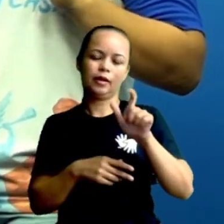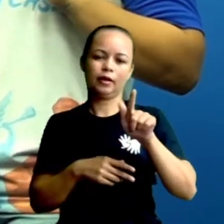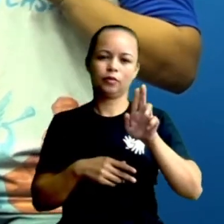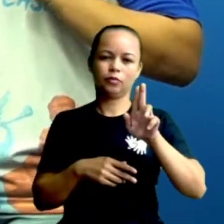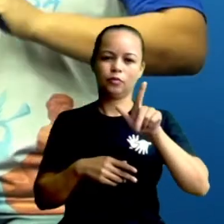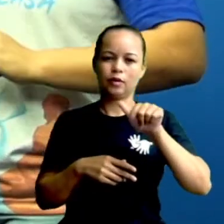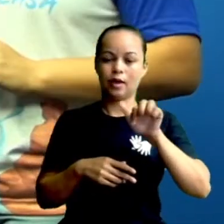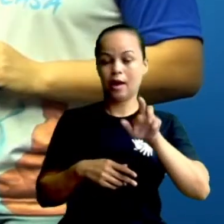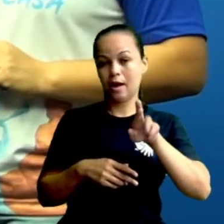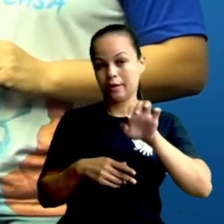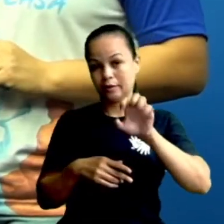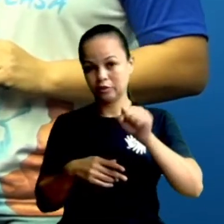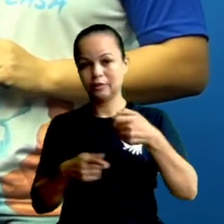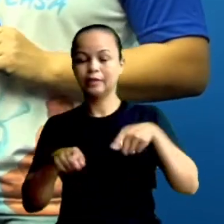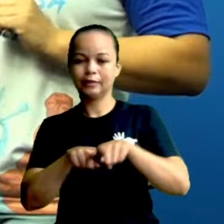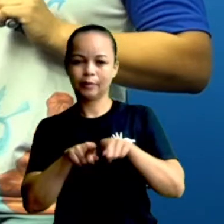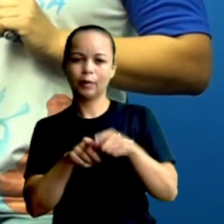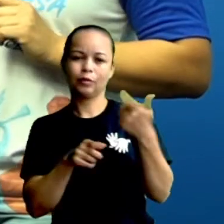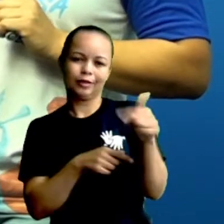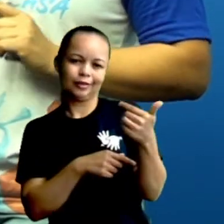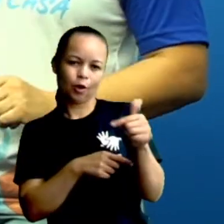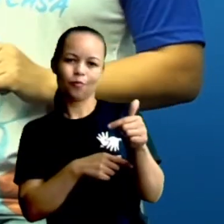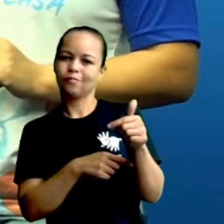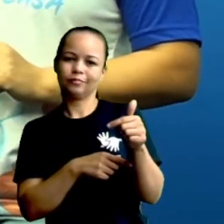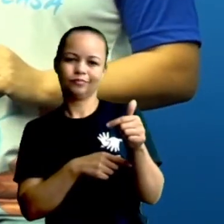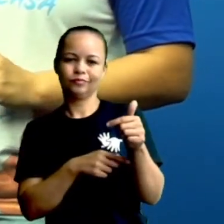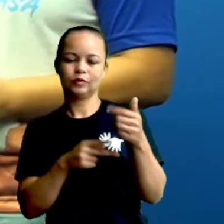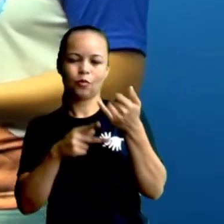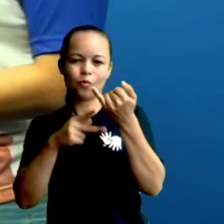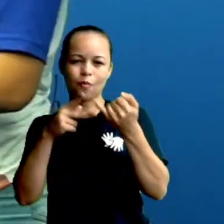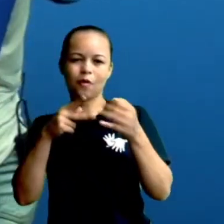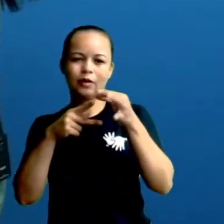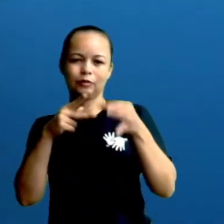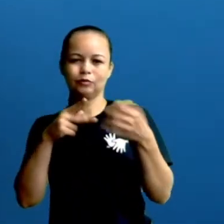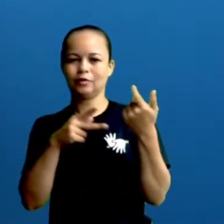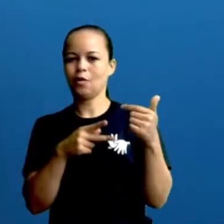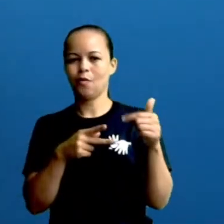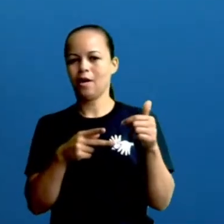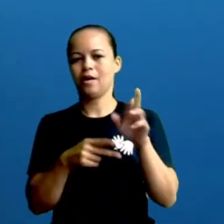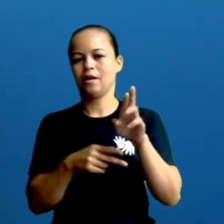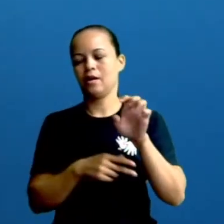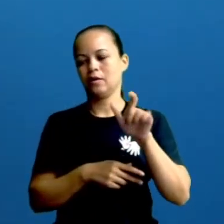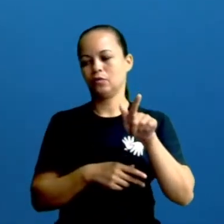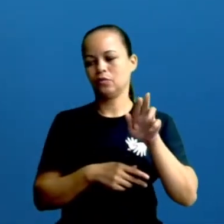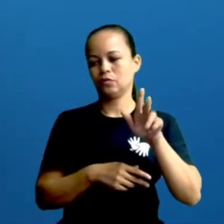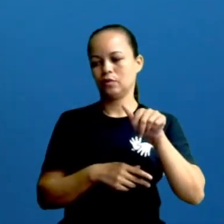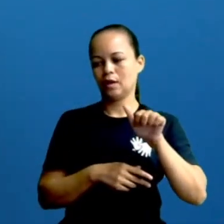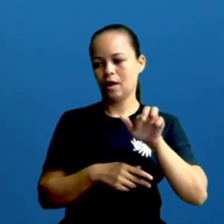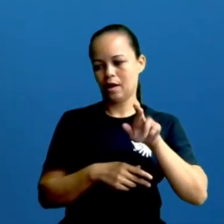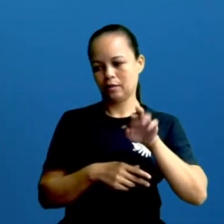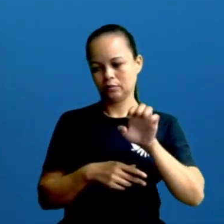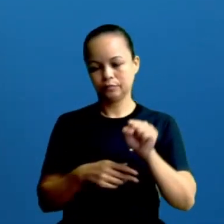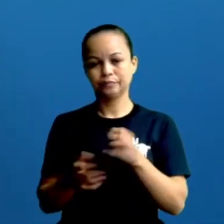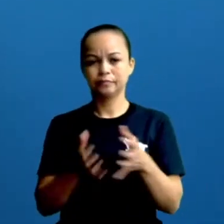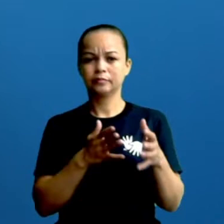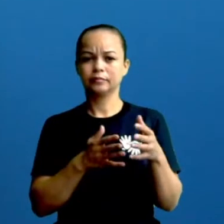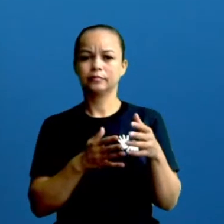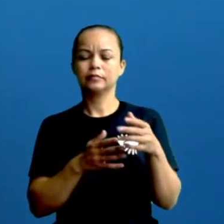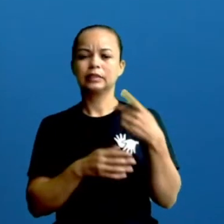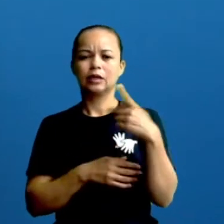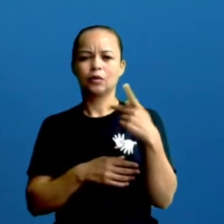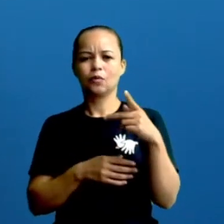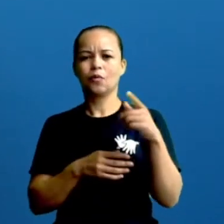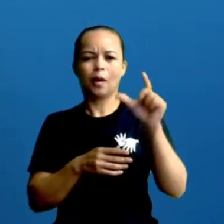que não são regulares. E o nome deles. Então, olha, o polígono com